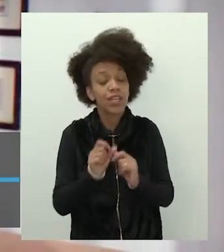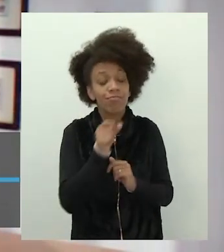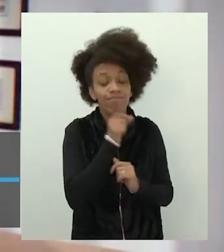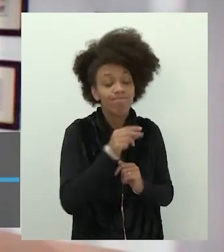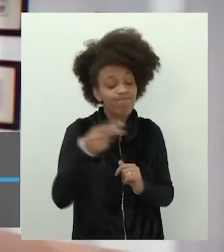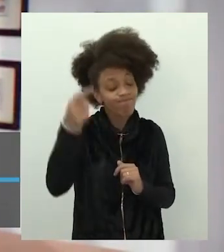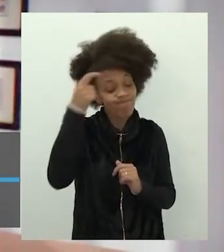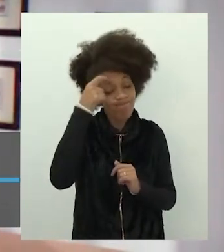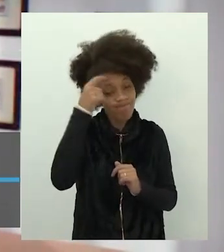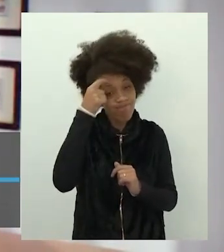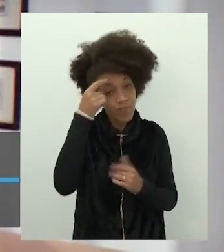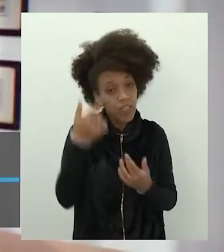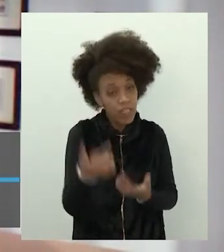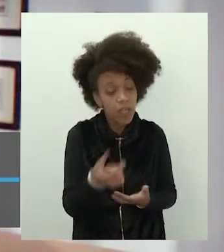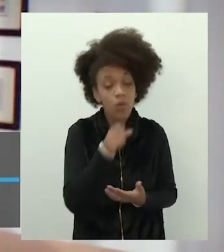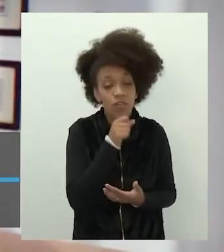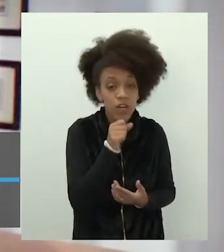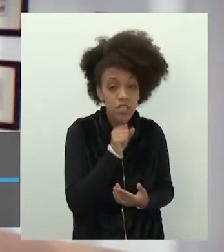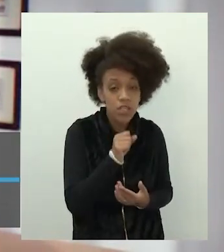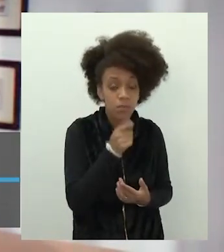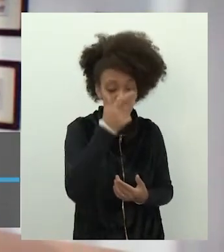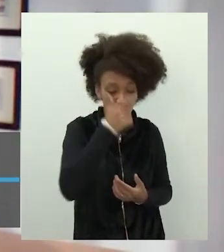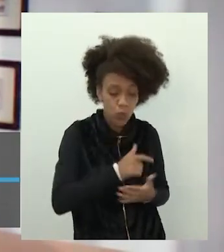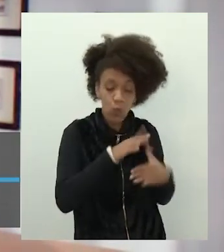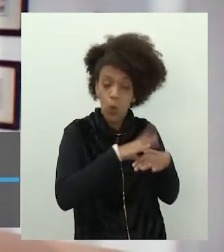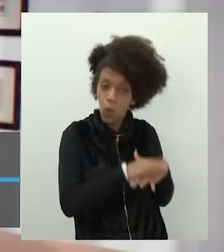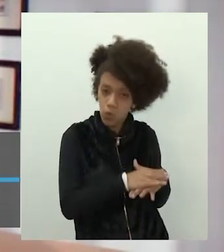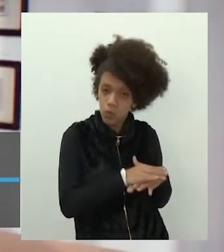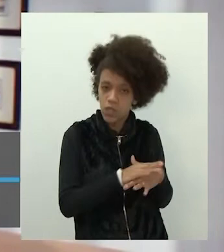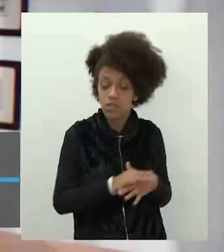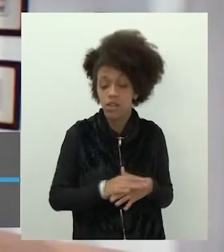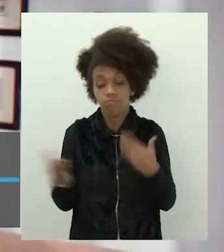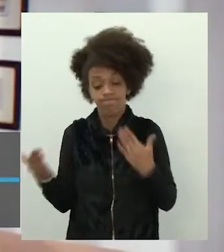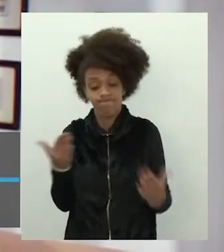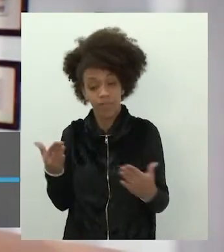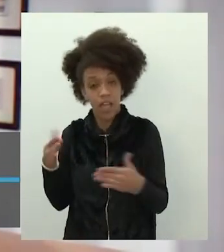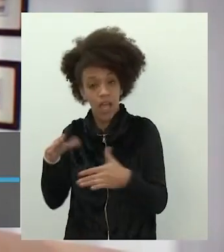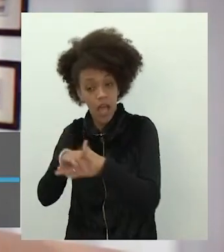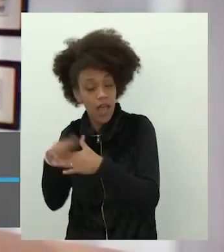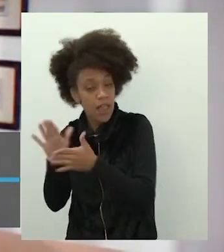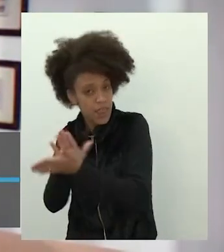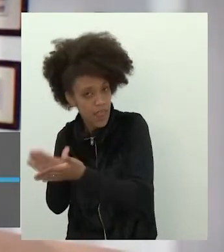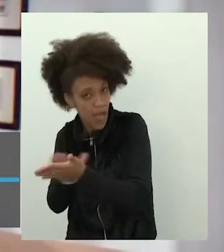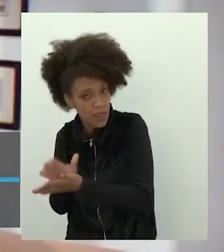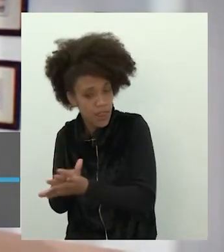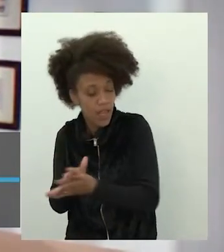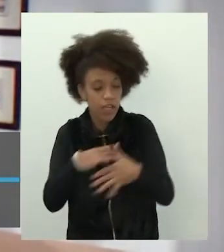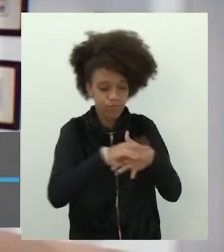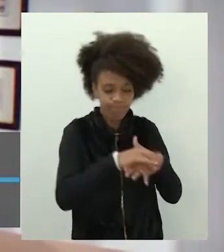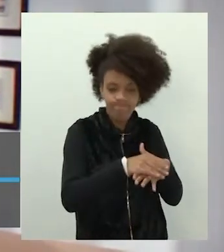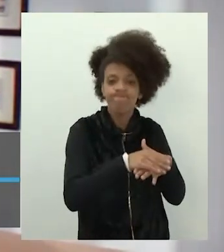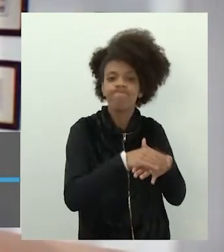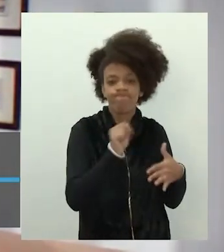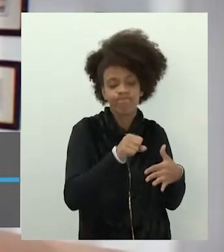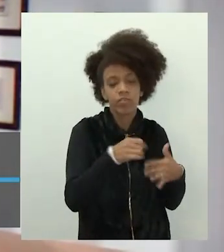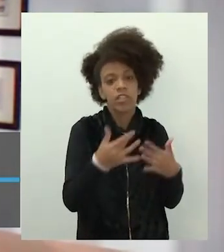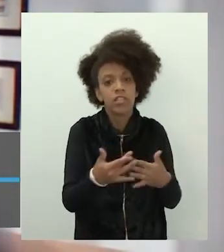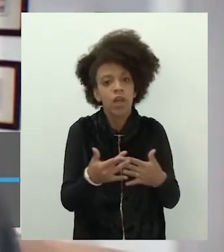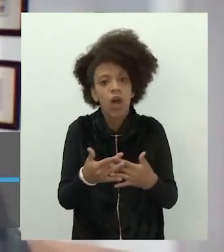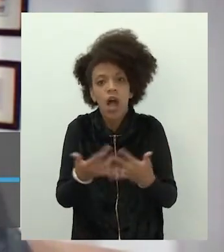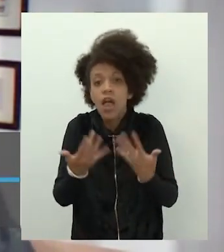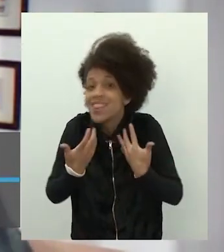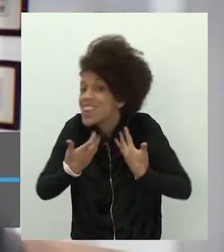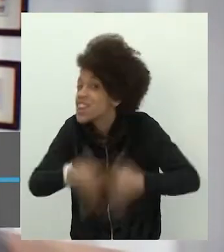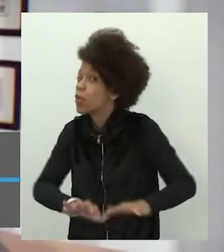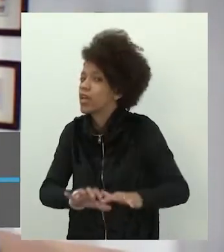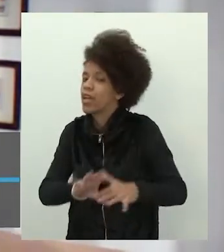senilidade, que é o envelhecimento com doenças. O que nós não queremos é ter doenças, não é não ficar velho,